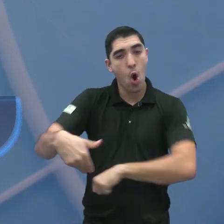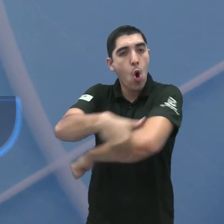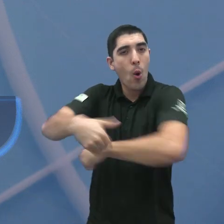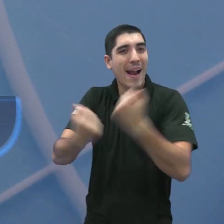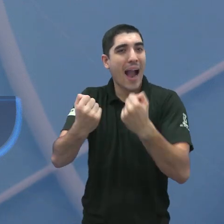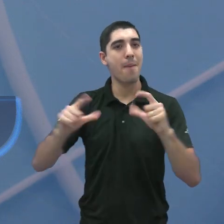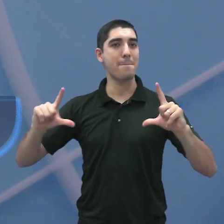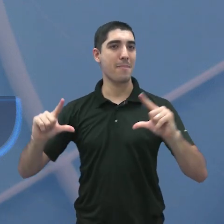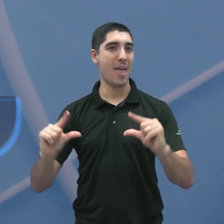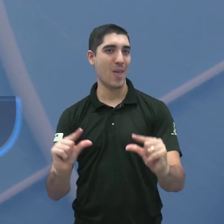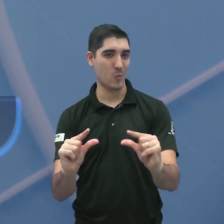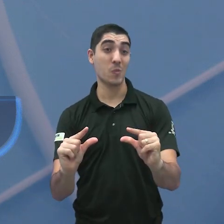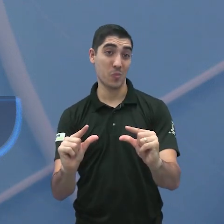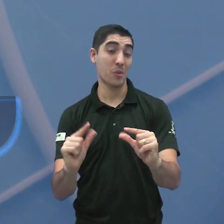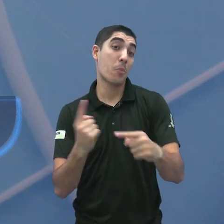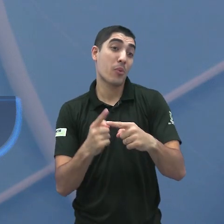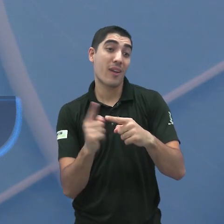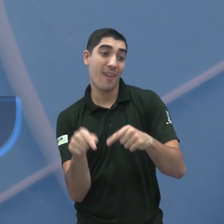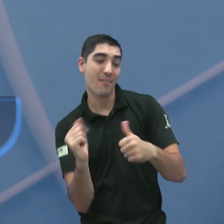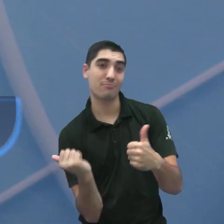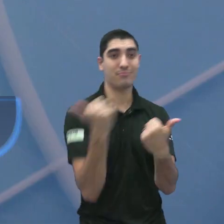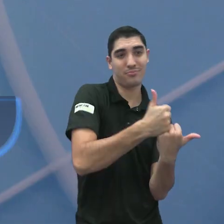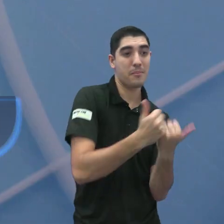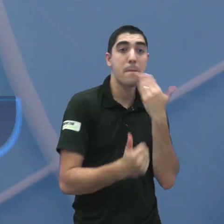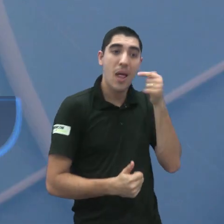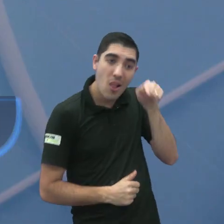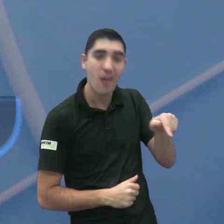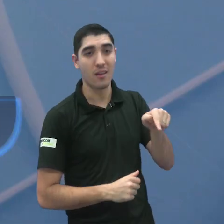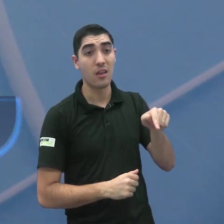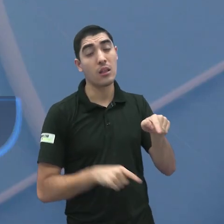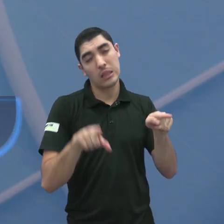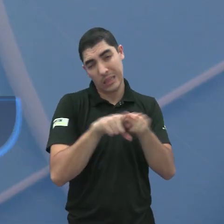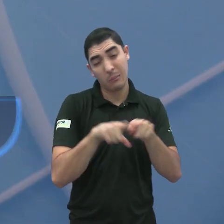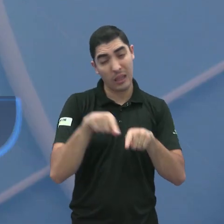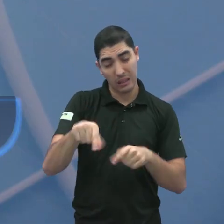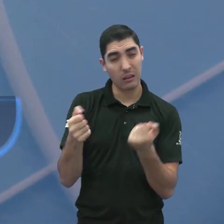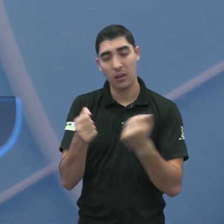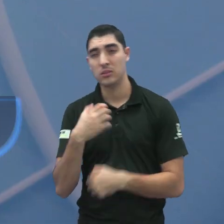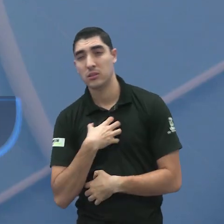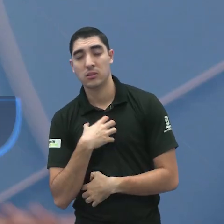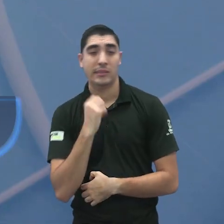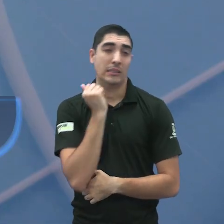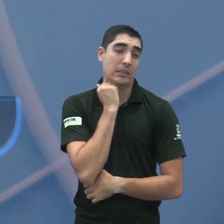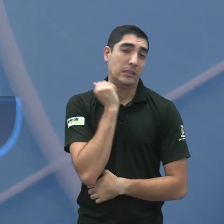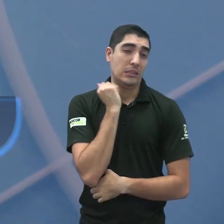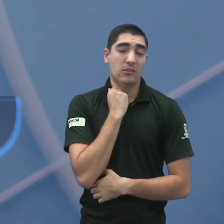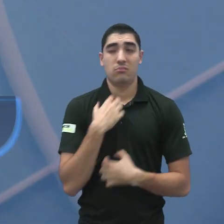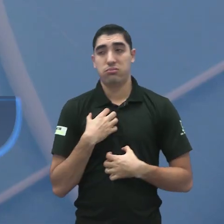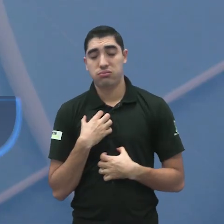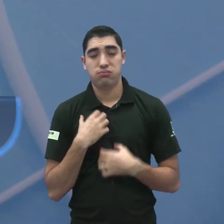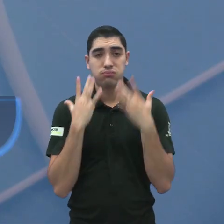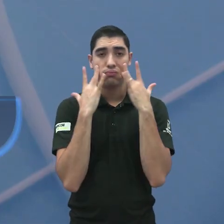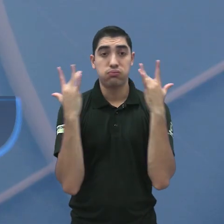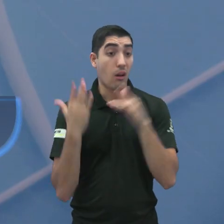para tráfego de turismo, tirando o estresse, né, do dia a dia, né, e trazendo mais conforto para